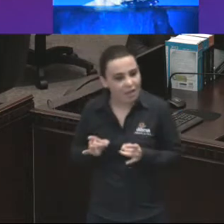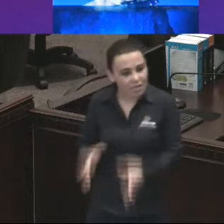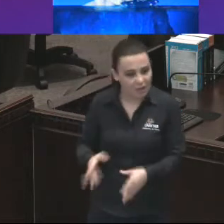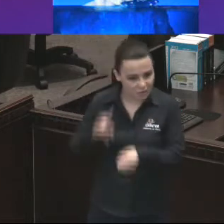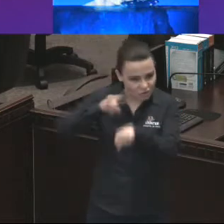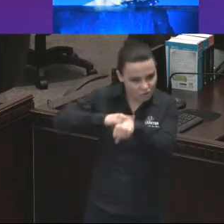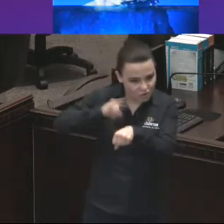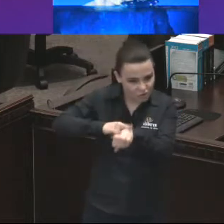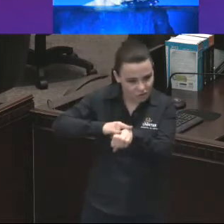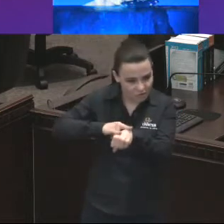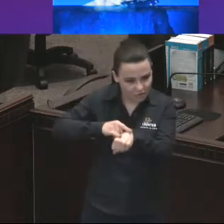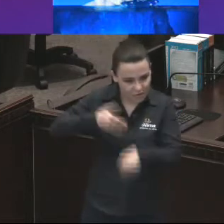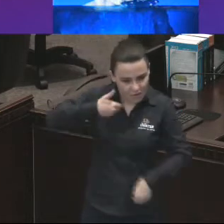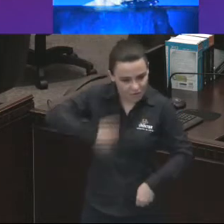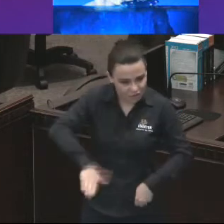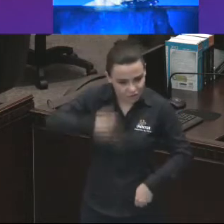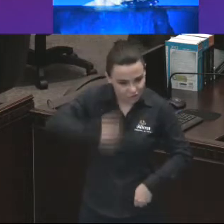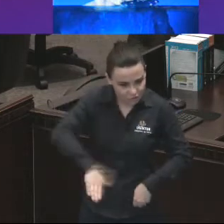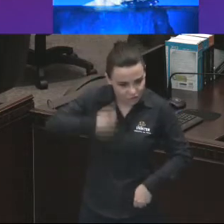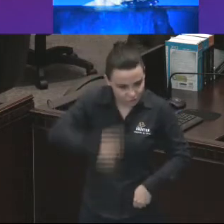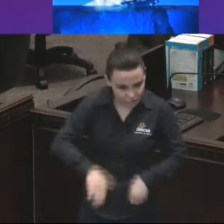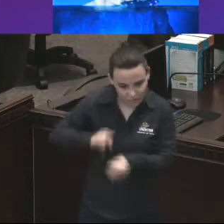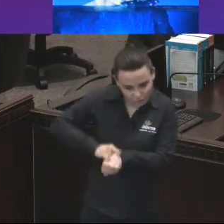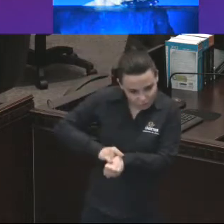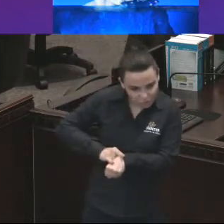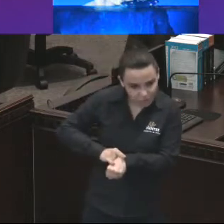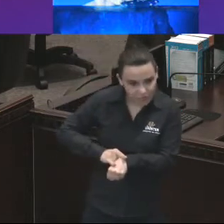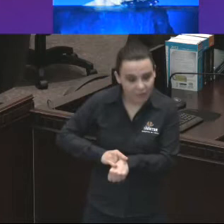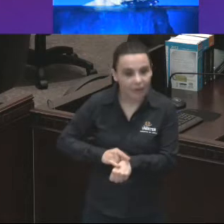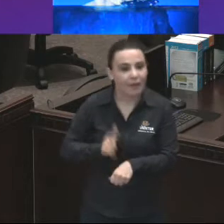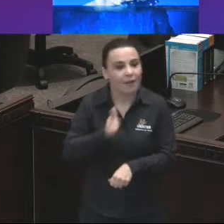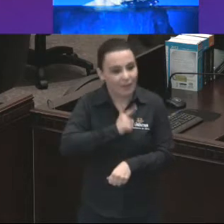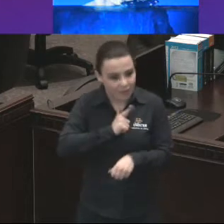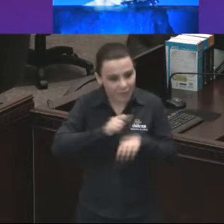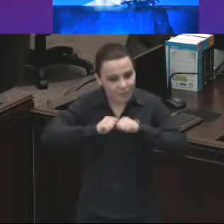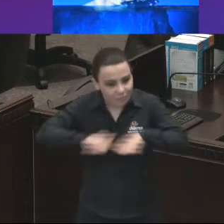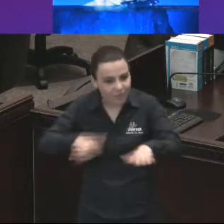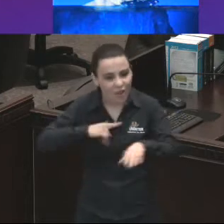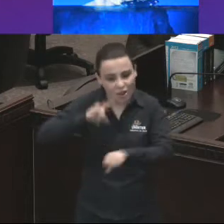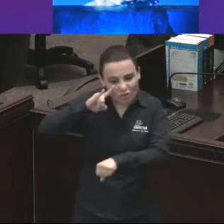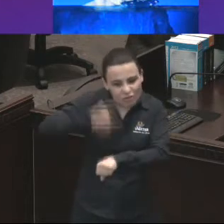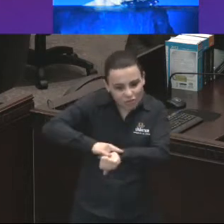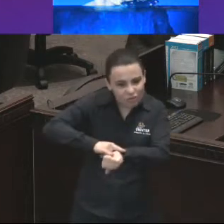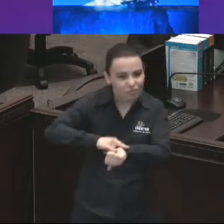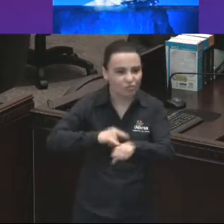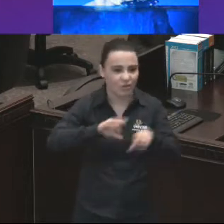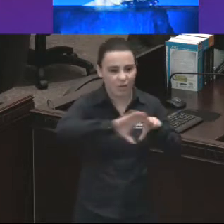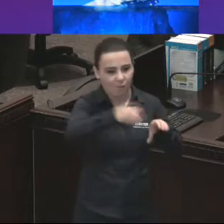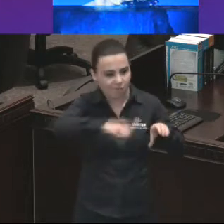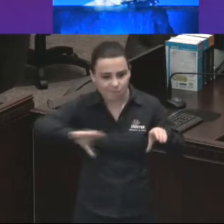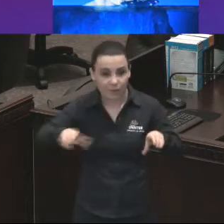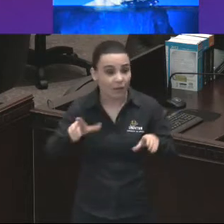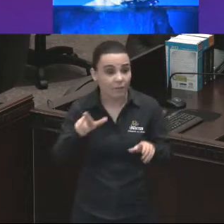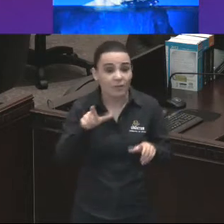vezes, os metabólitos são capazes de ser ativos. Então, todos esses estudos que nós temos só estão lidando